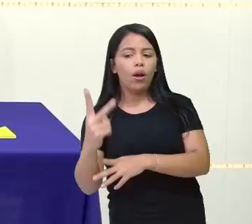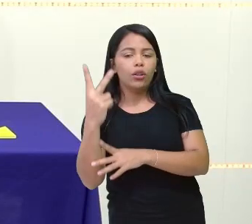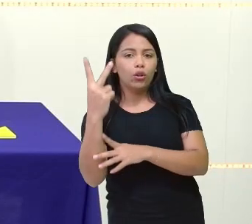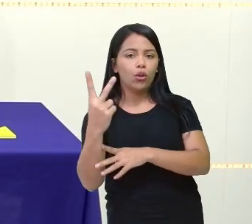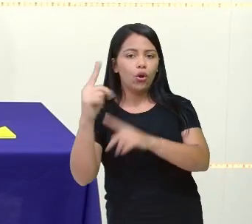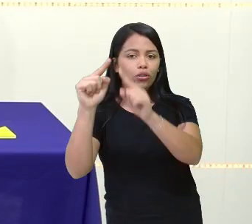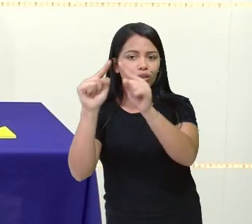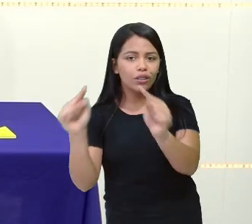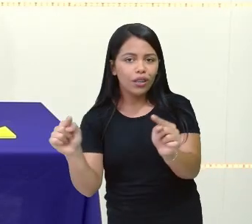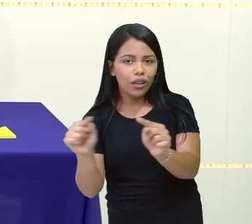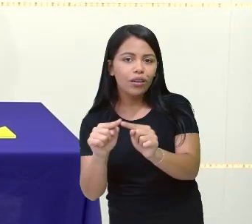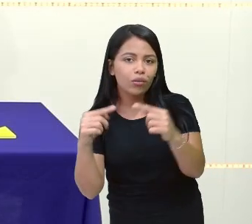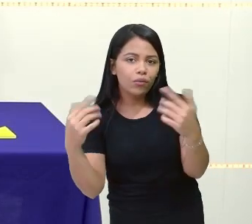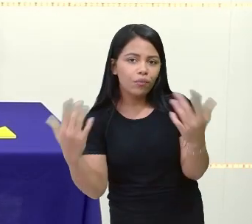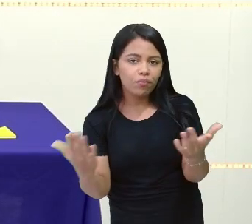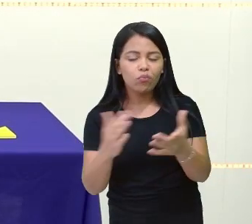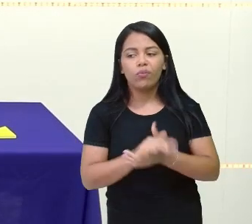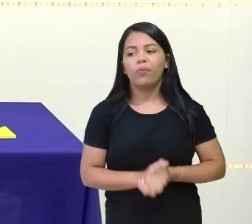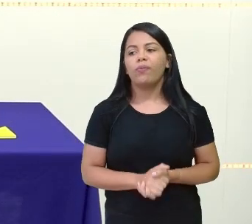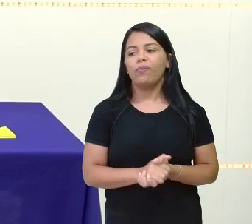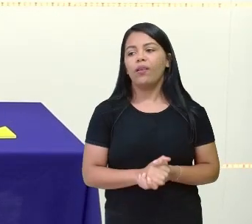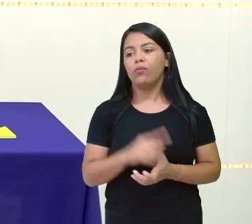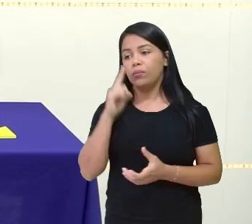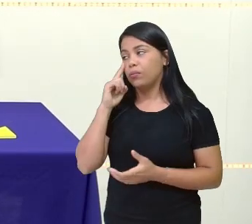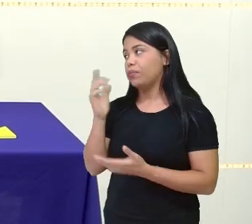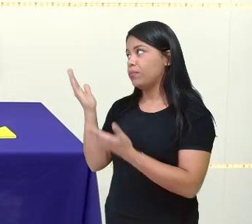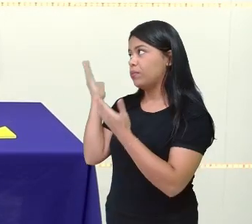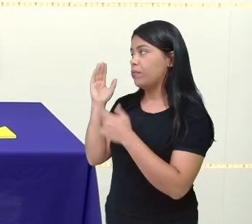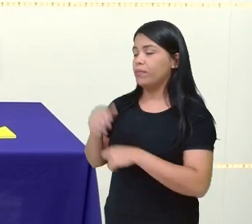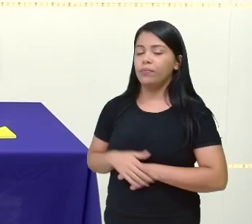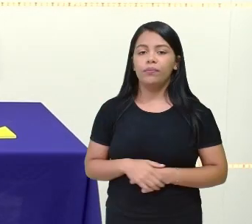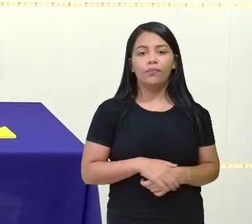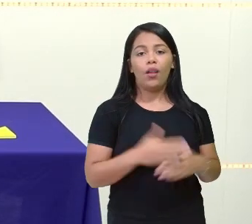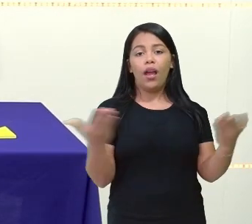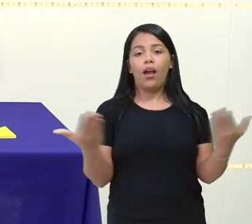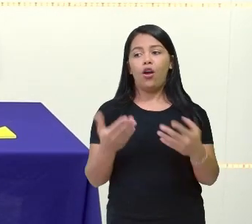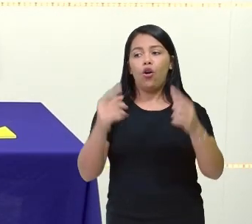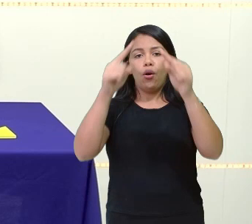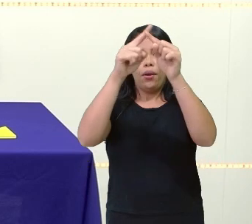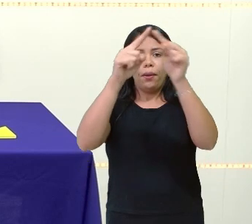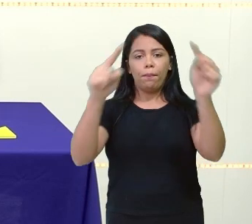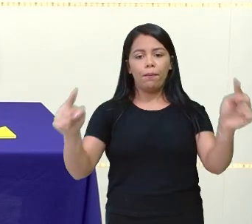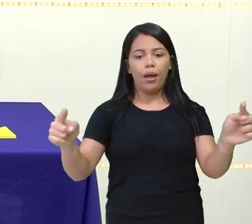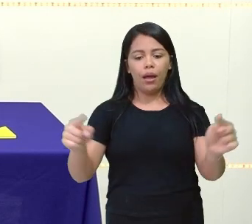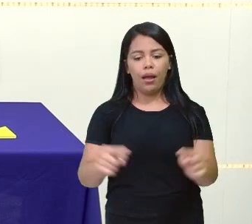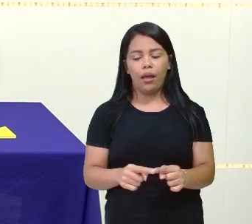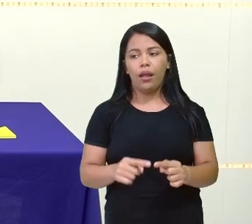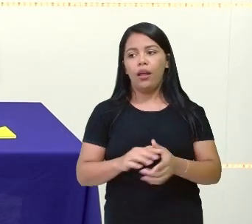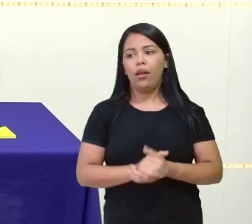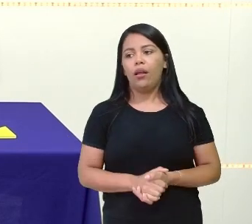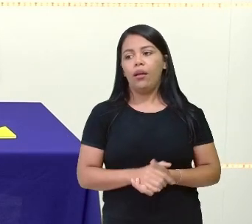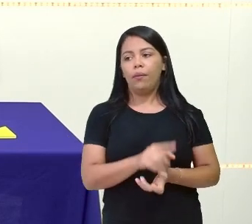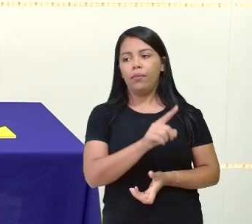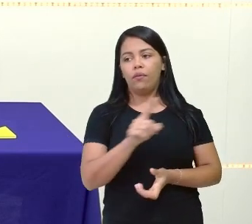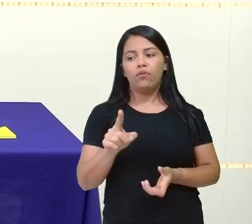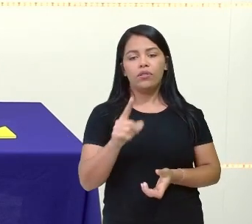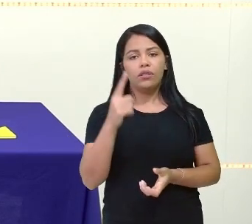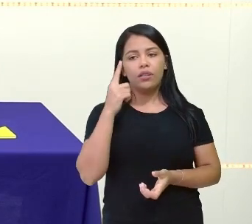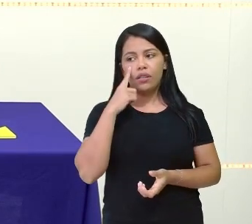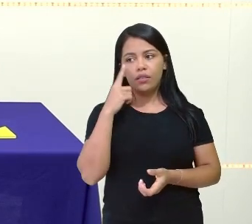aqui do triângulo. E esse aqui, o paralelogramo, vou colocar aqui, para vocês